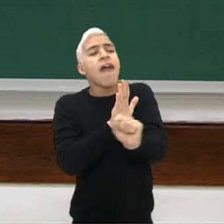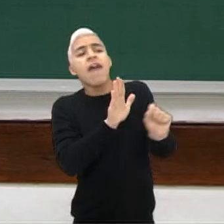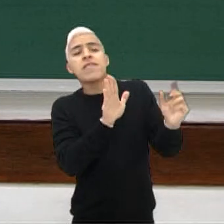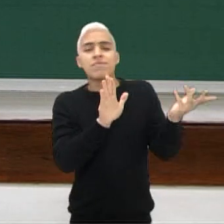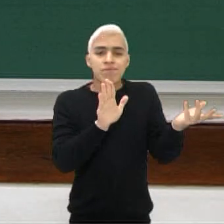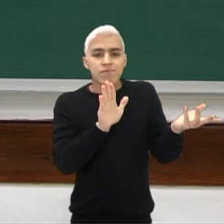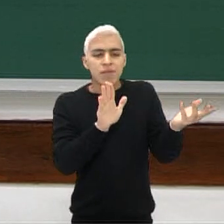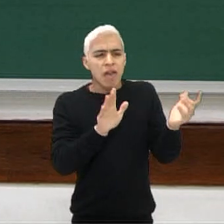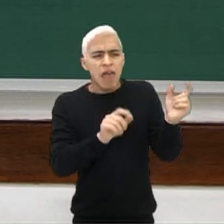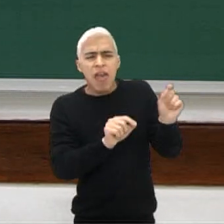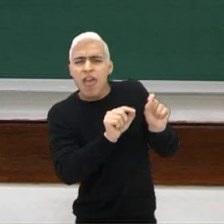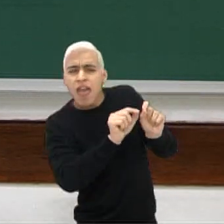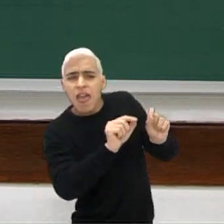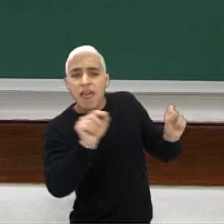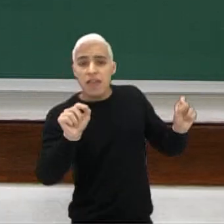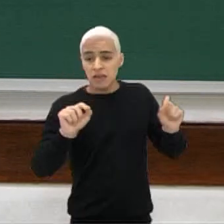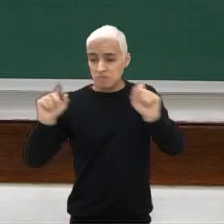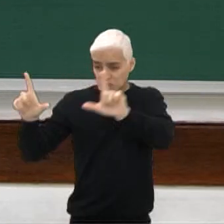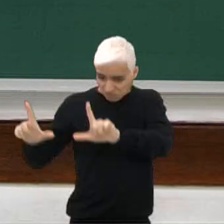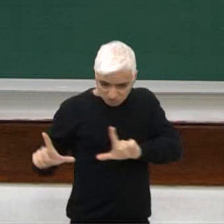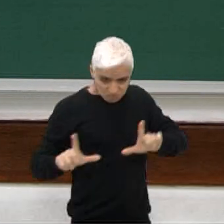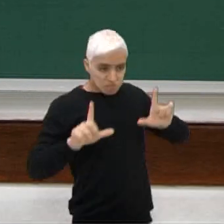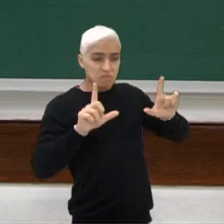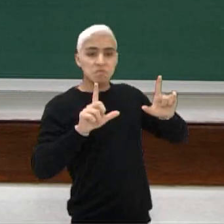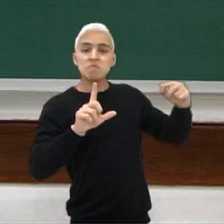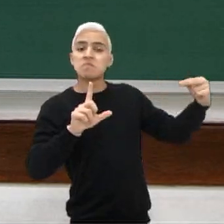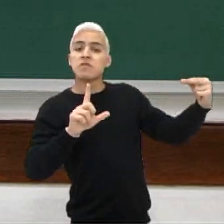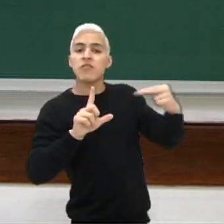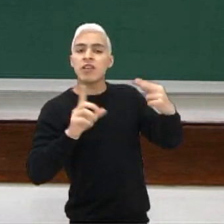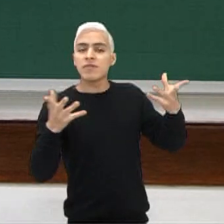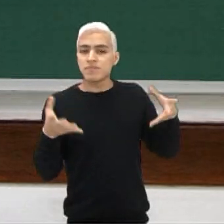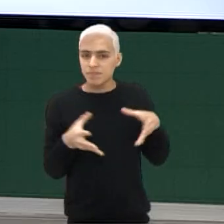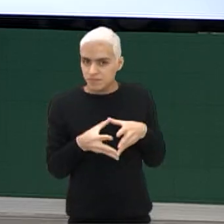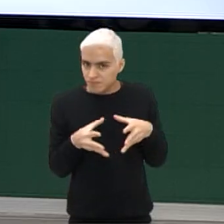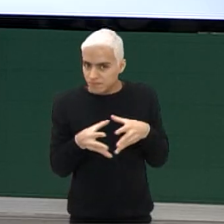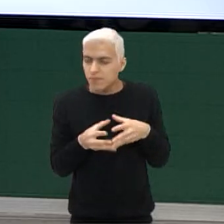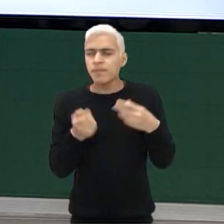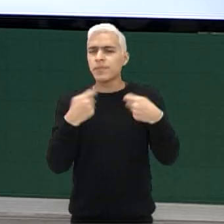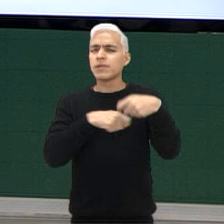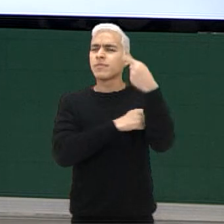vai ler aquele anúncio? Eu tenho que pensar em